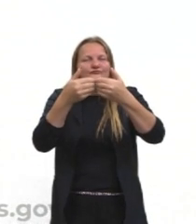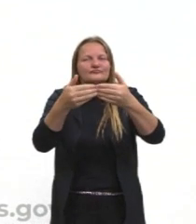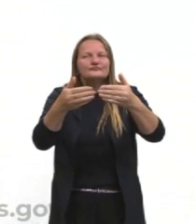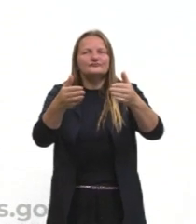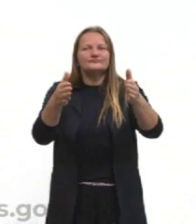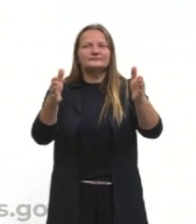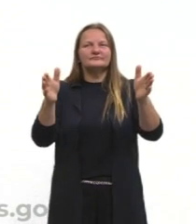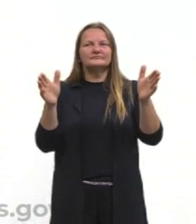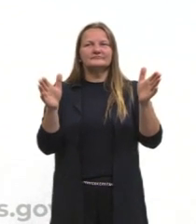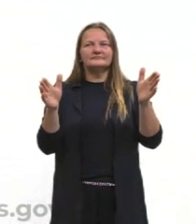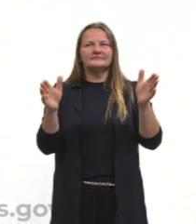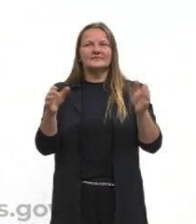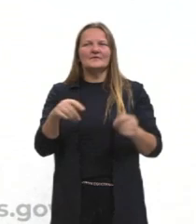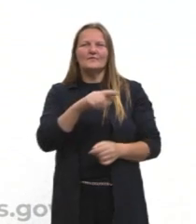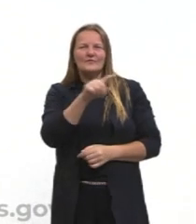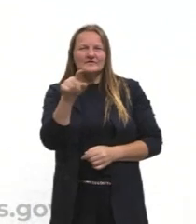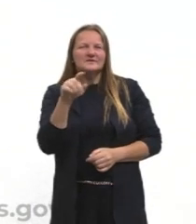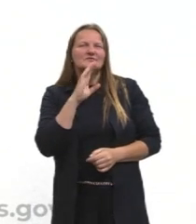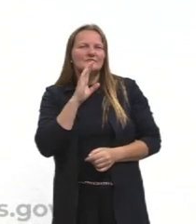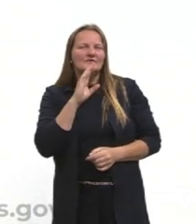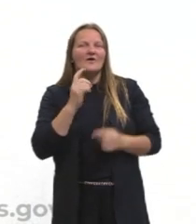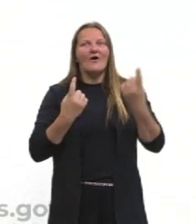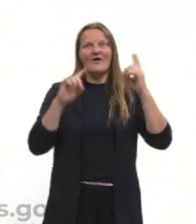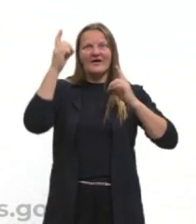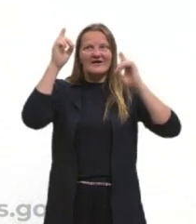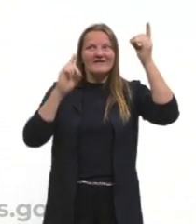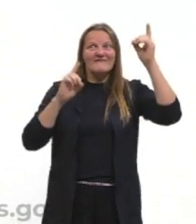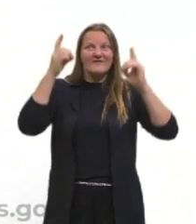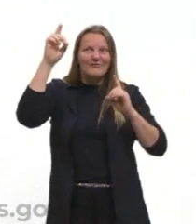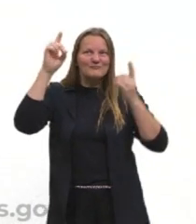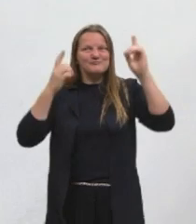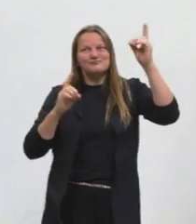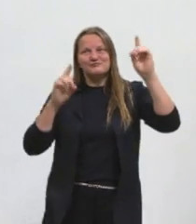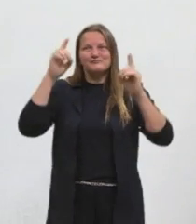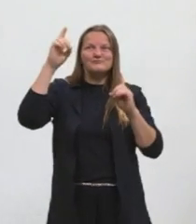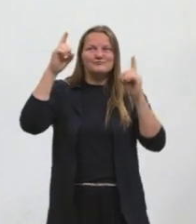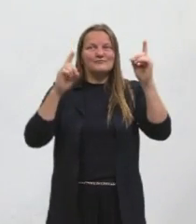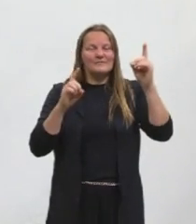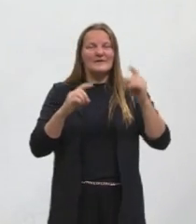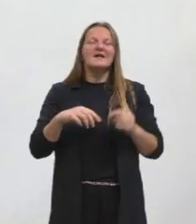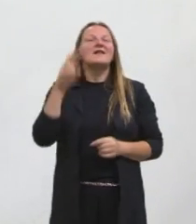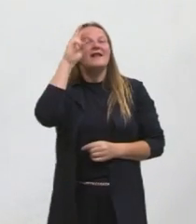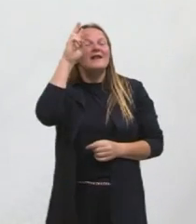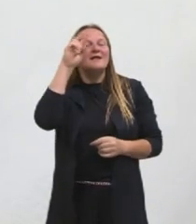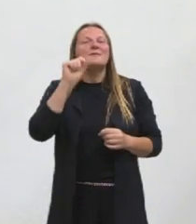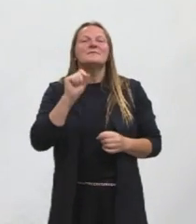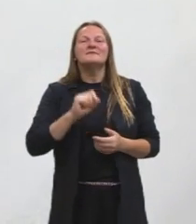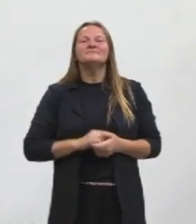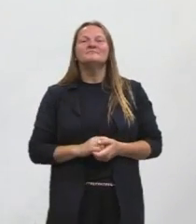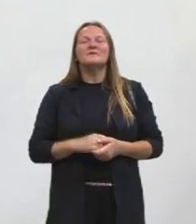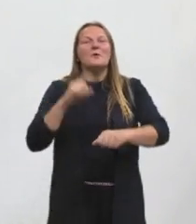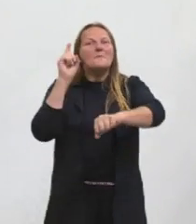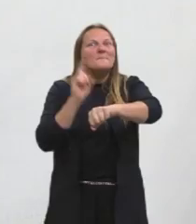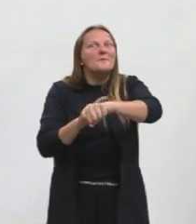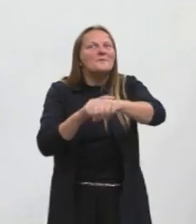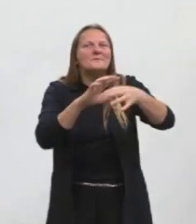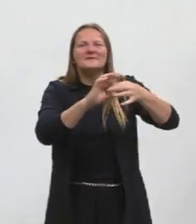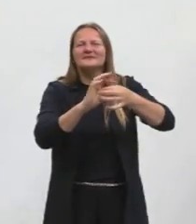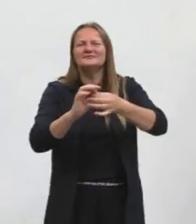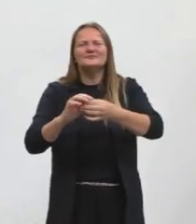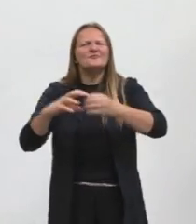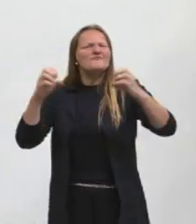todo mundo que já ouviu falar do carnaval é E lembra que o carnaval é um momento de